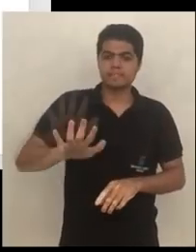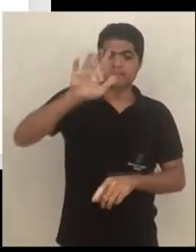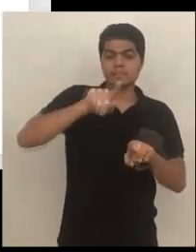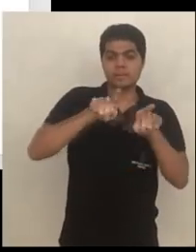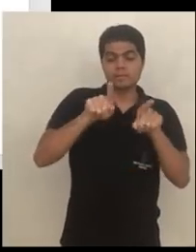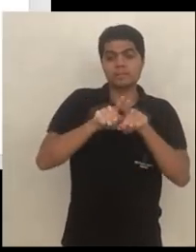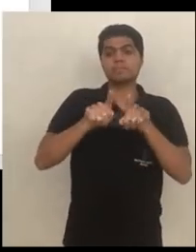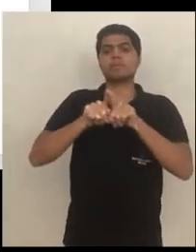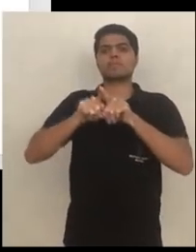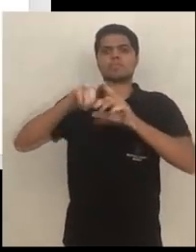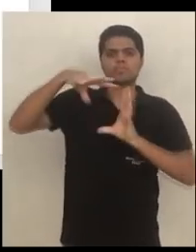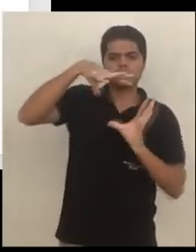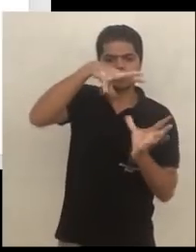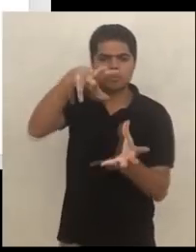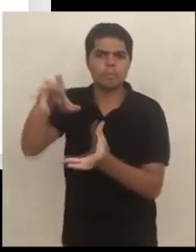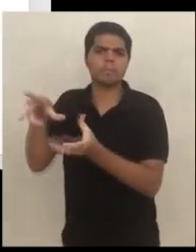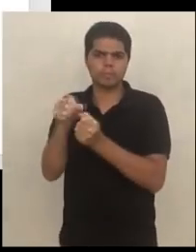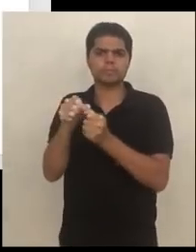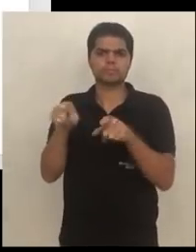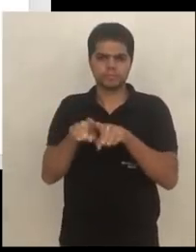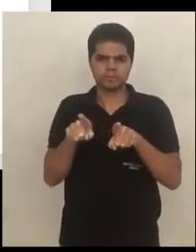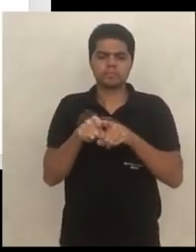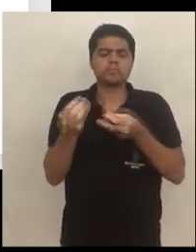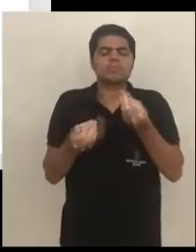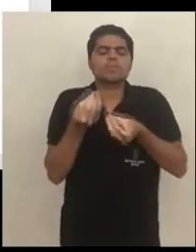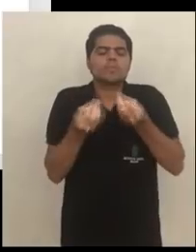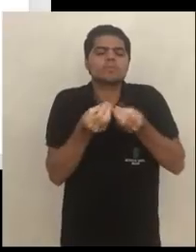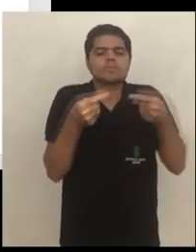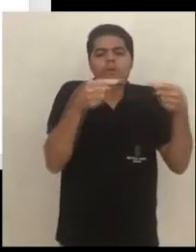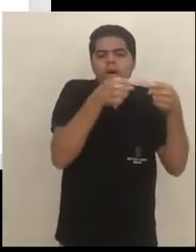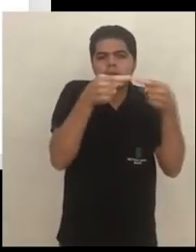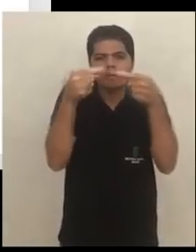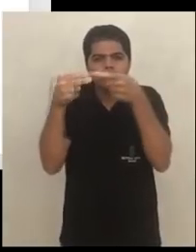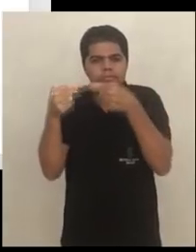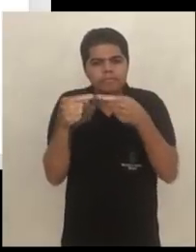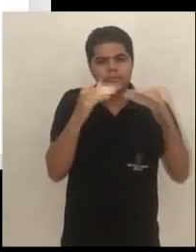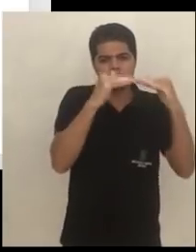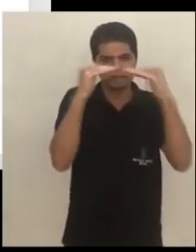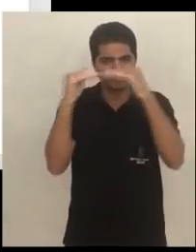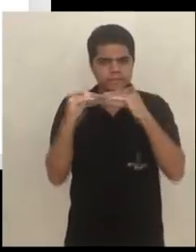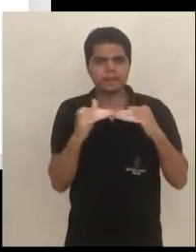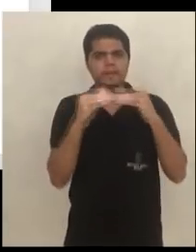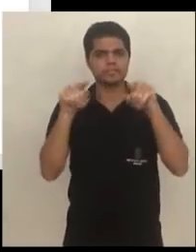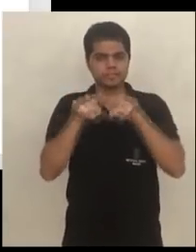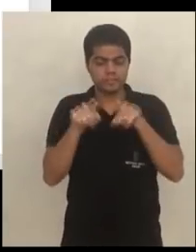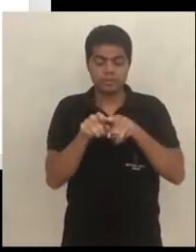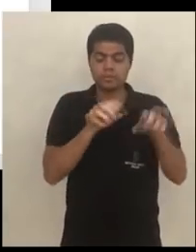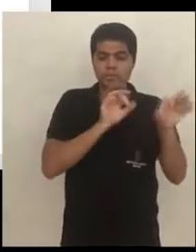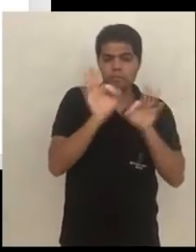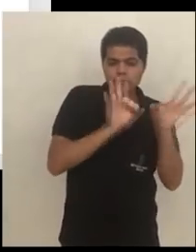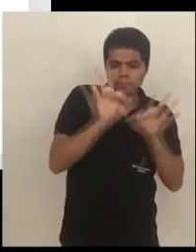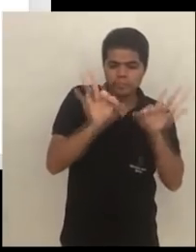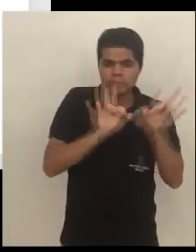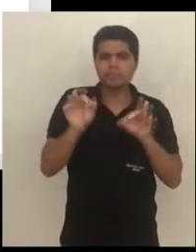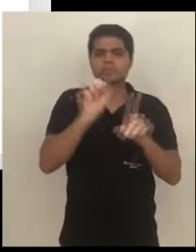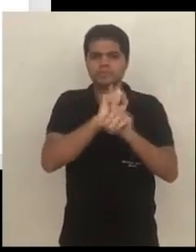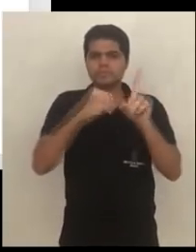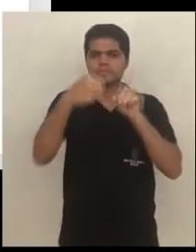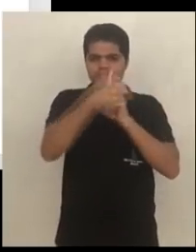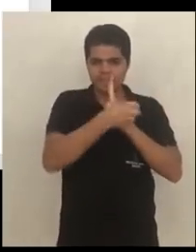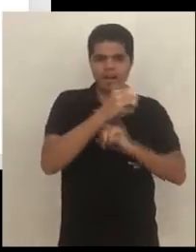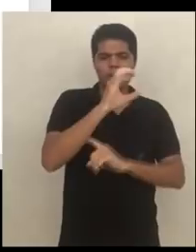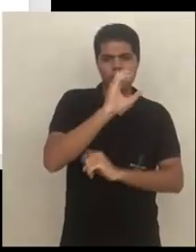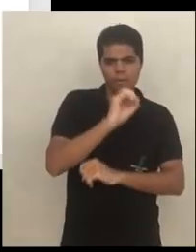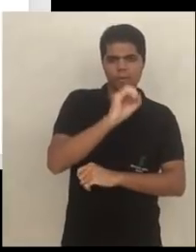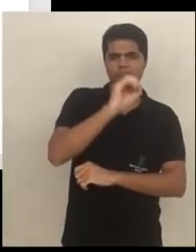sistema brasileiro da avaliação da conformidade e também atua como controle social das OCS, acho que vocês já ouviram falar